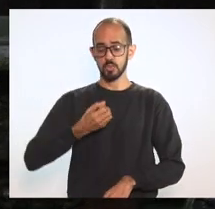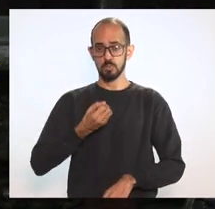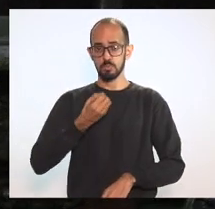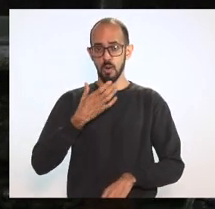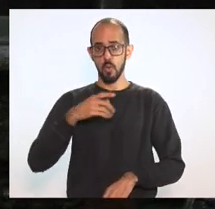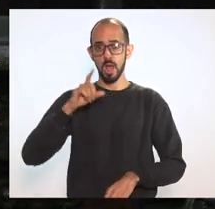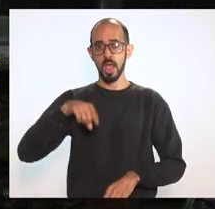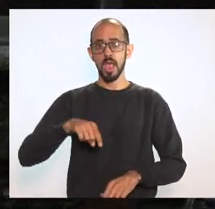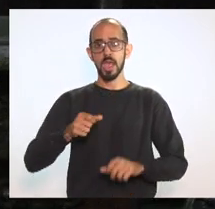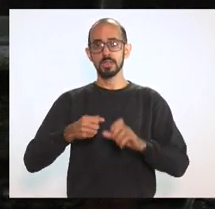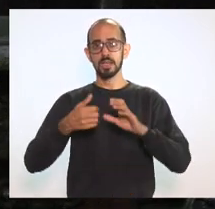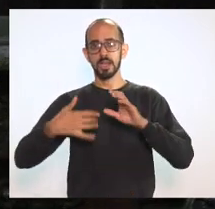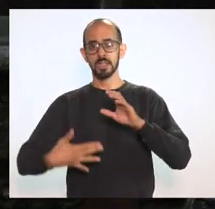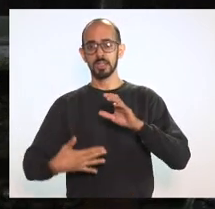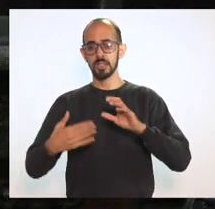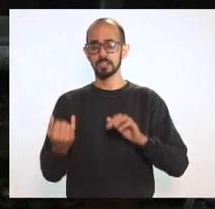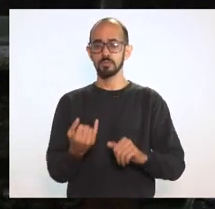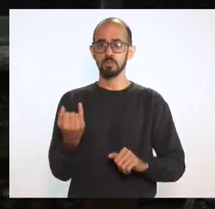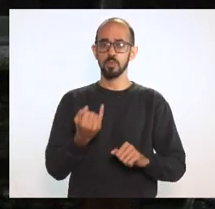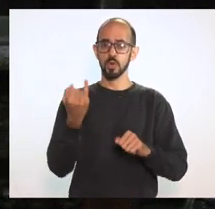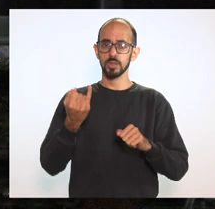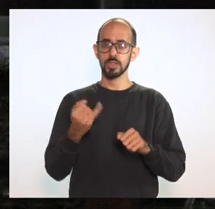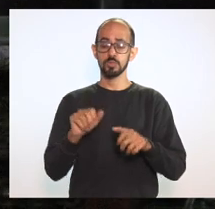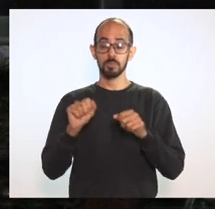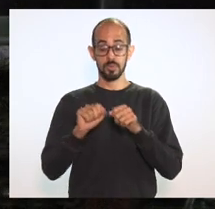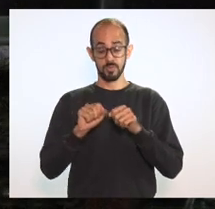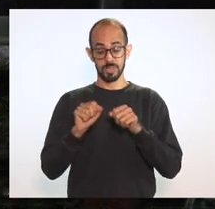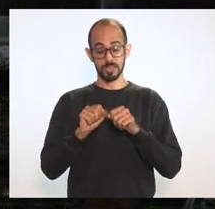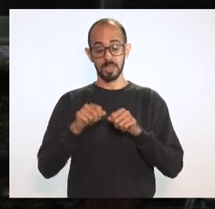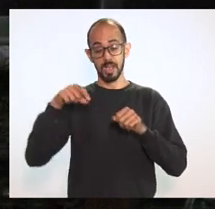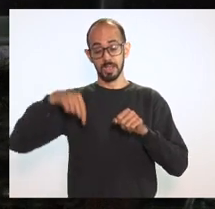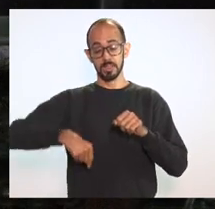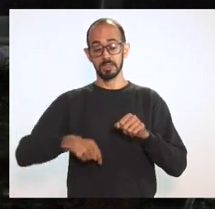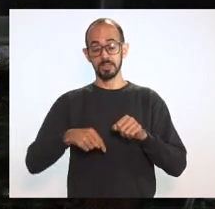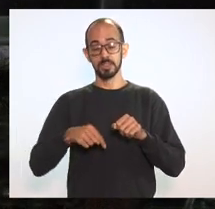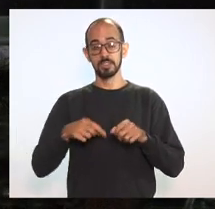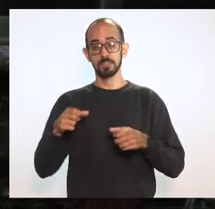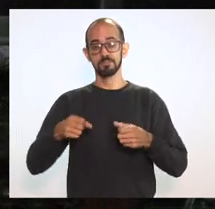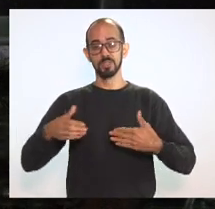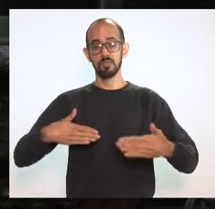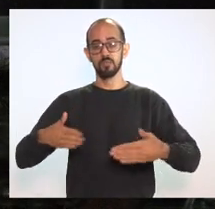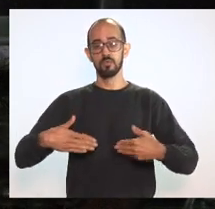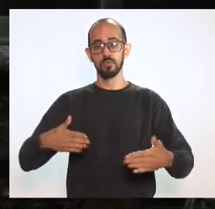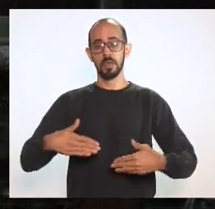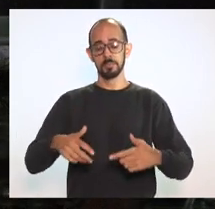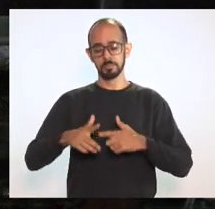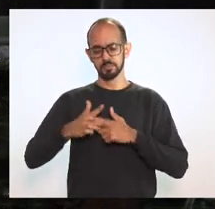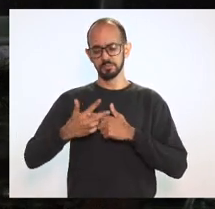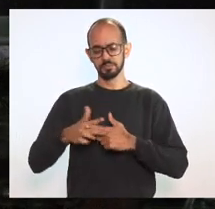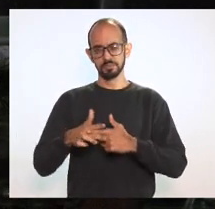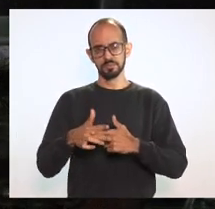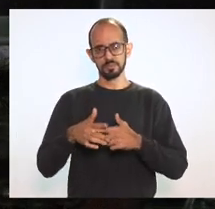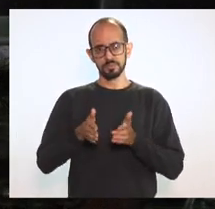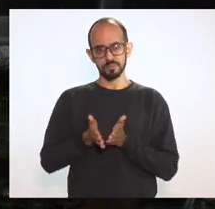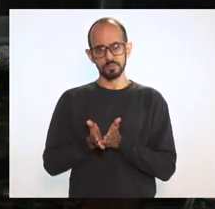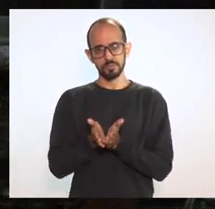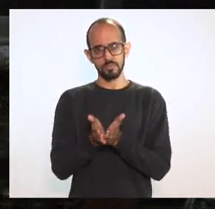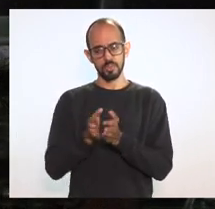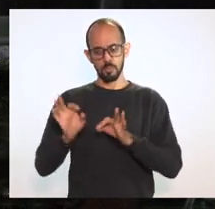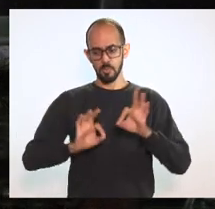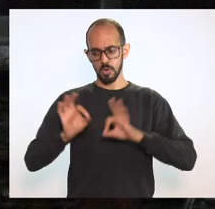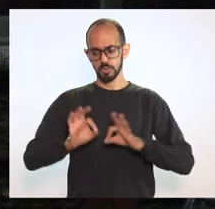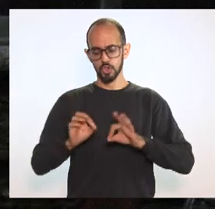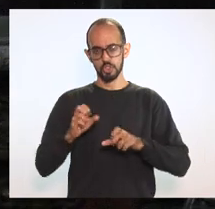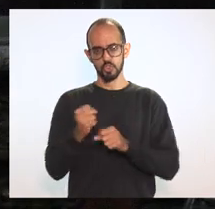a instalação de estaleiros, tanto para reparação de embarcações, como para projeto de construção naval. O